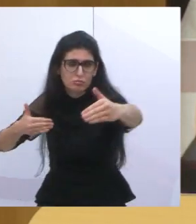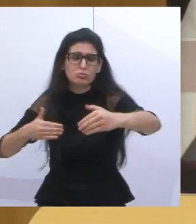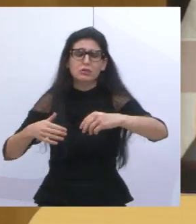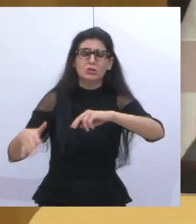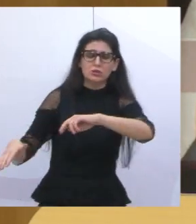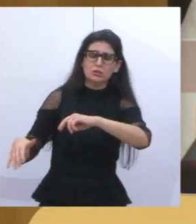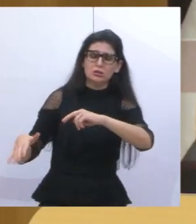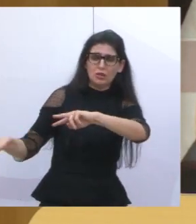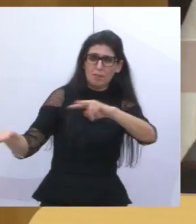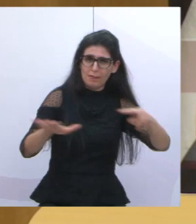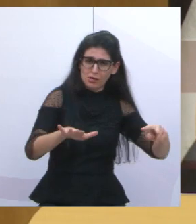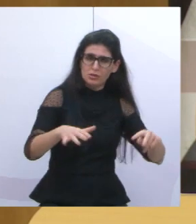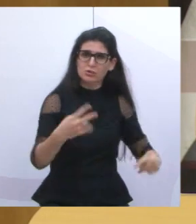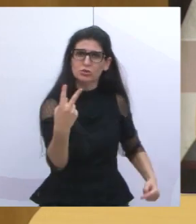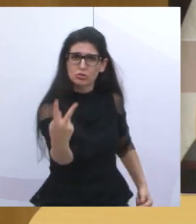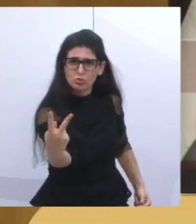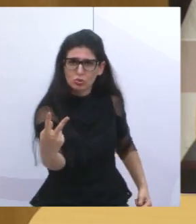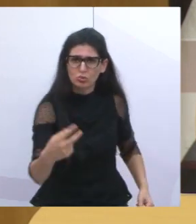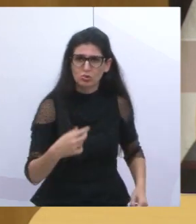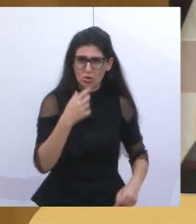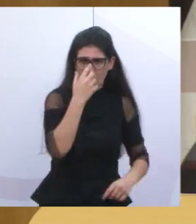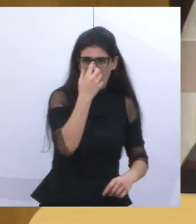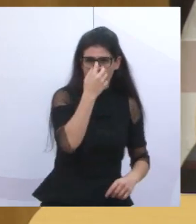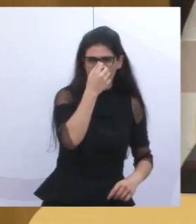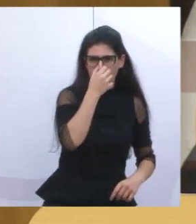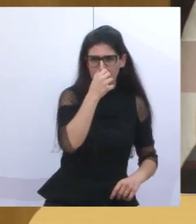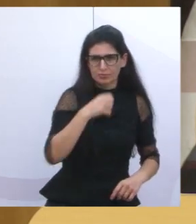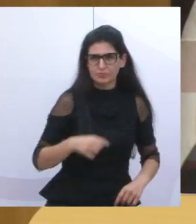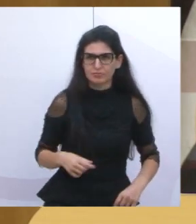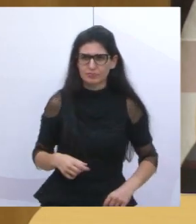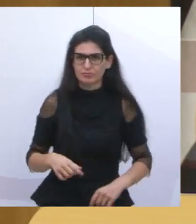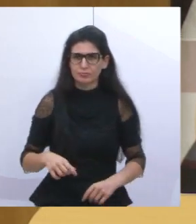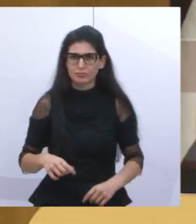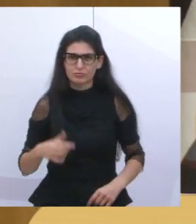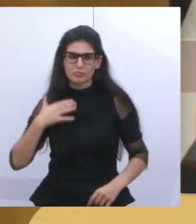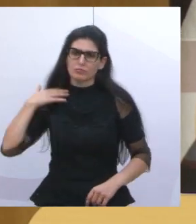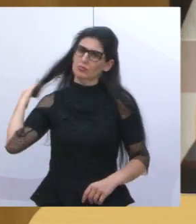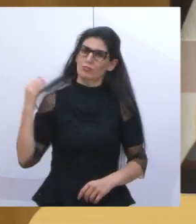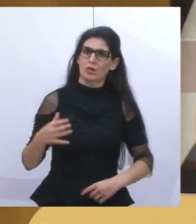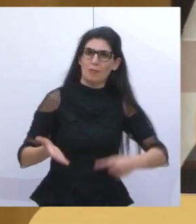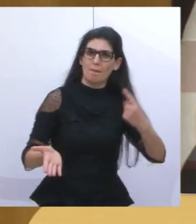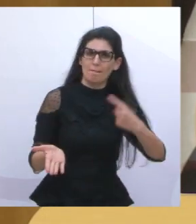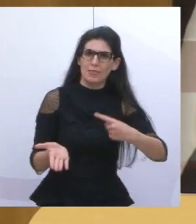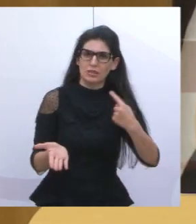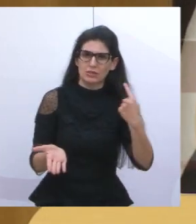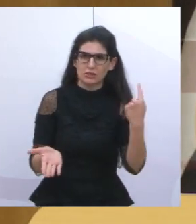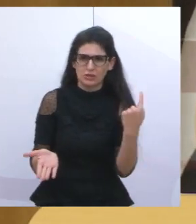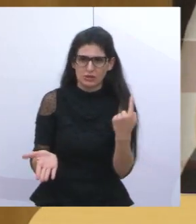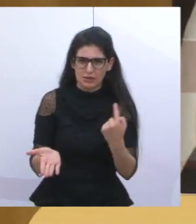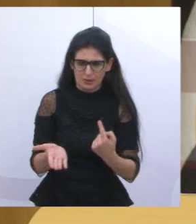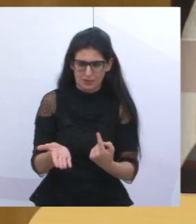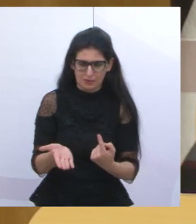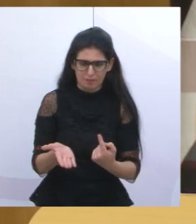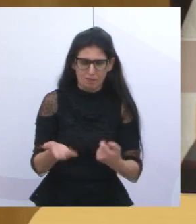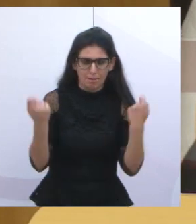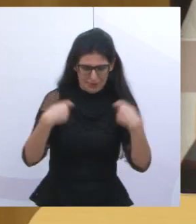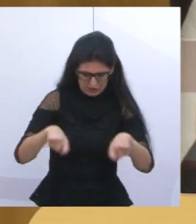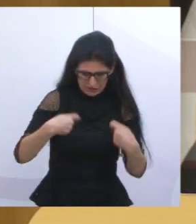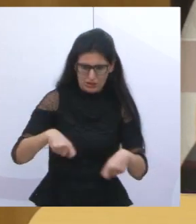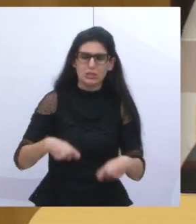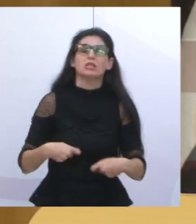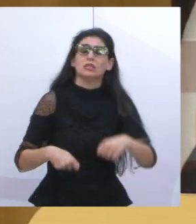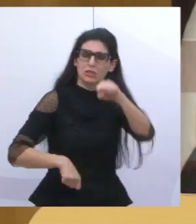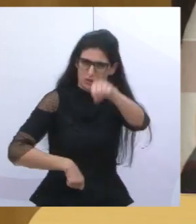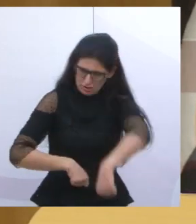gente não elimine essa lei de parceria do poder público que ele pode fazer com a comunidade. Então eu quero pedir ao